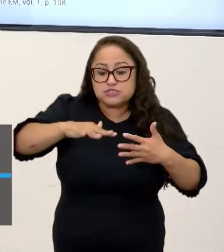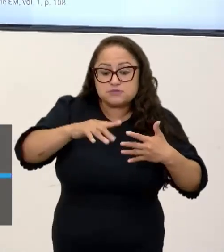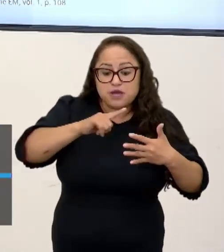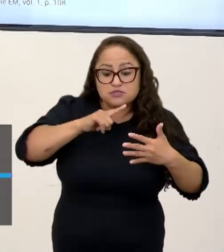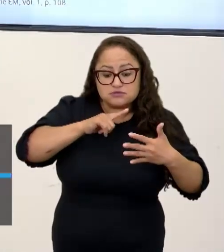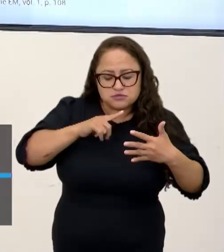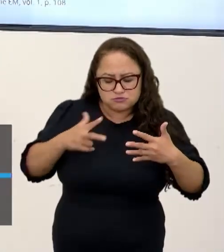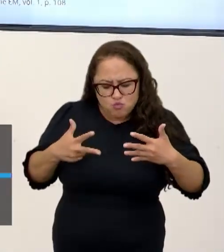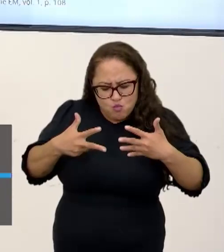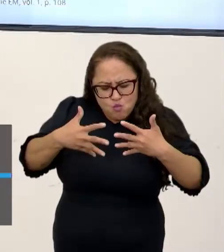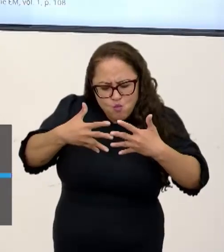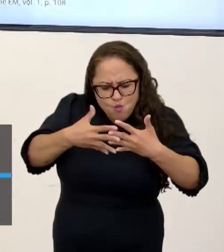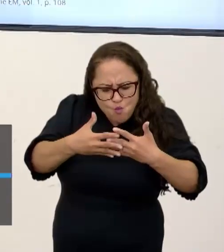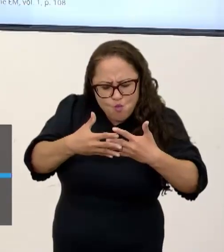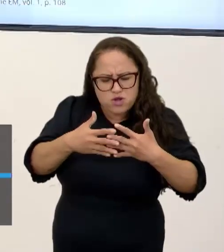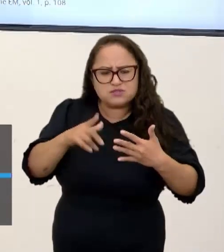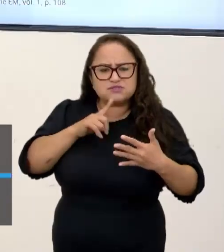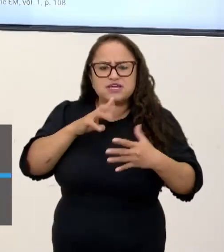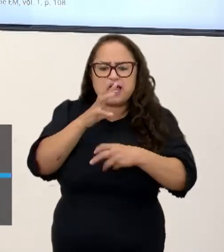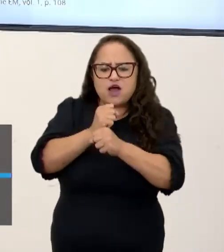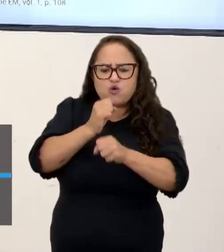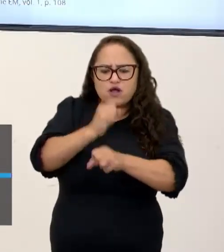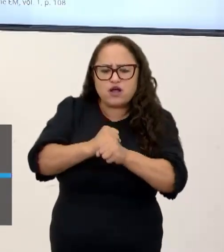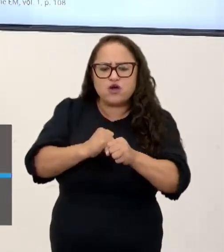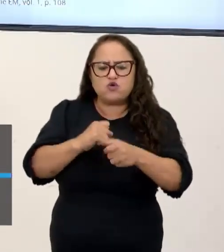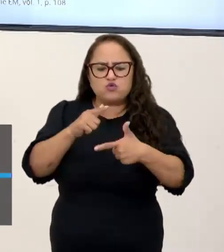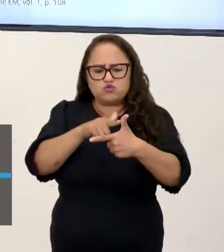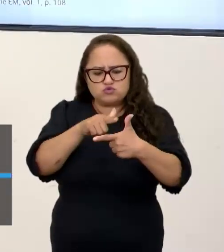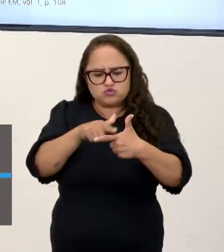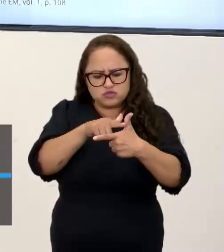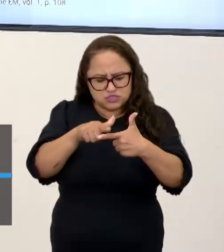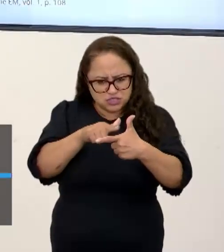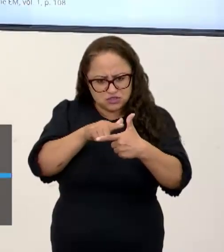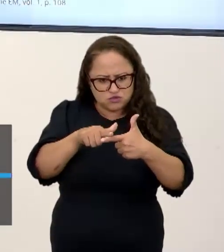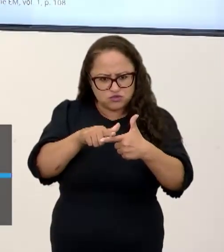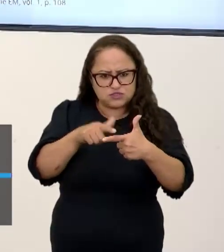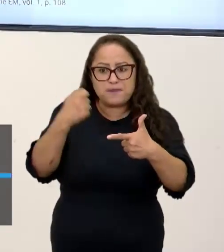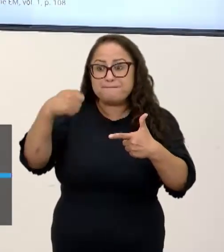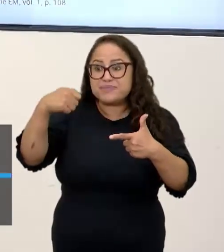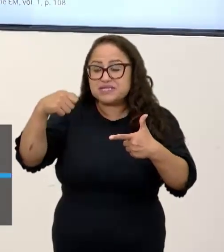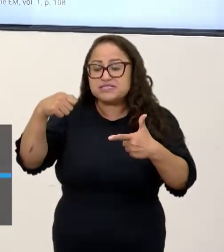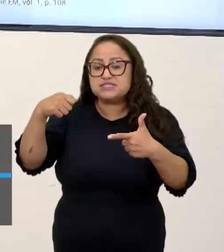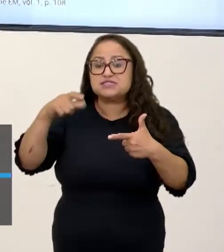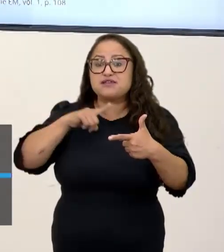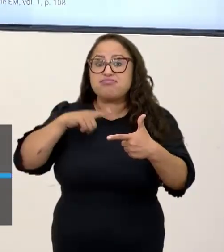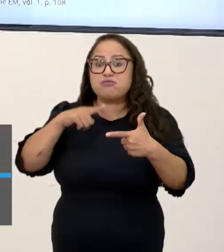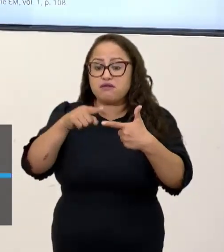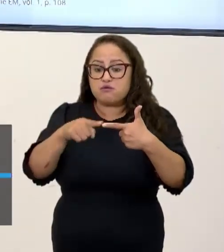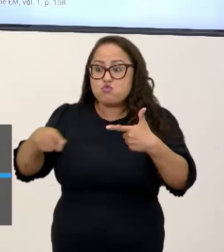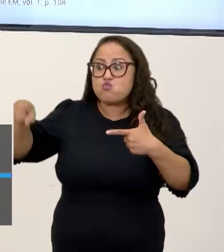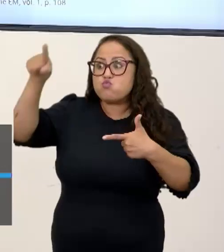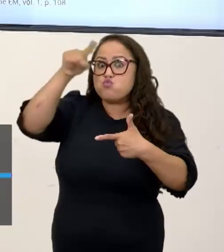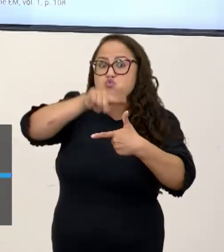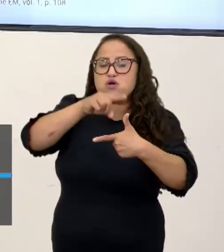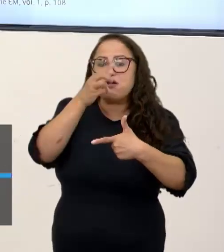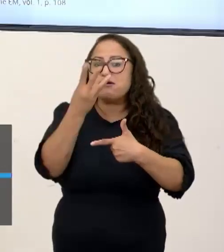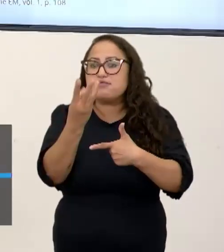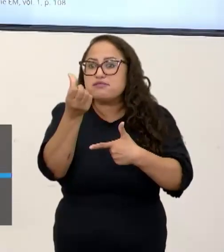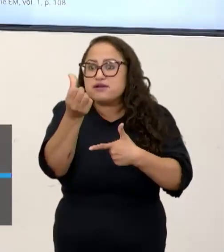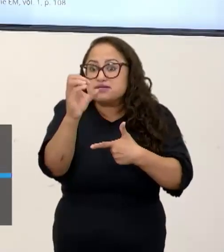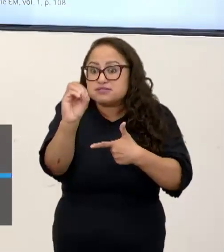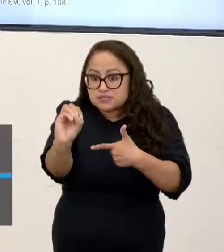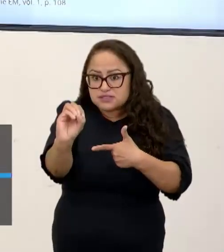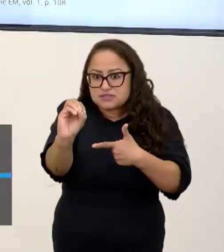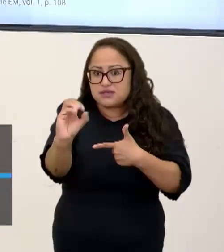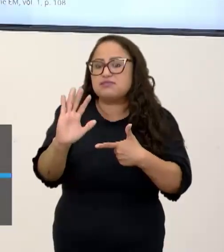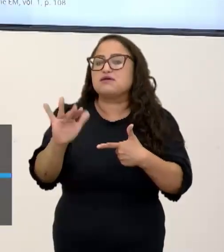encaixar direitinho, a soma dos ângulos das figuras, internos das figuras, tem que dar uma volta completa, 360 graus.